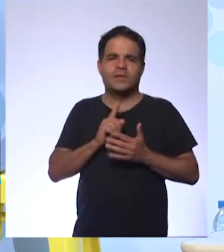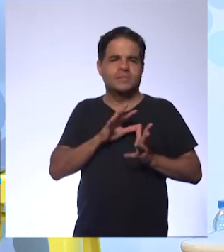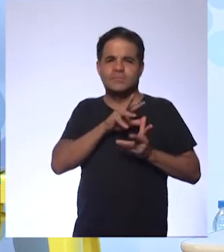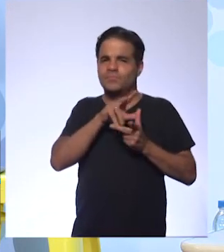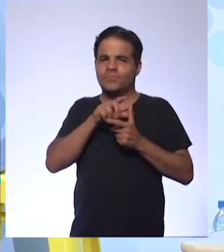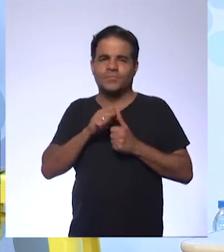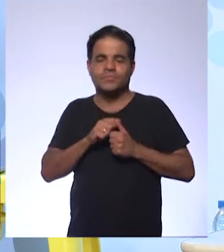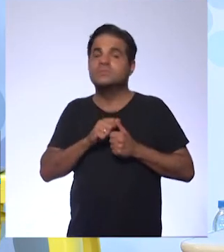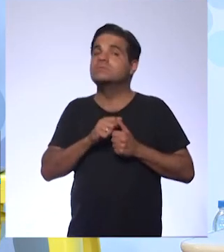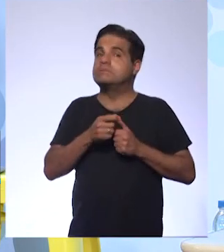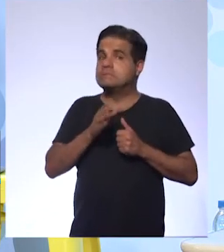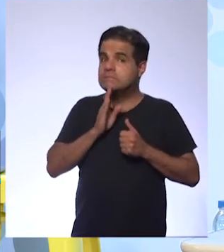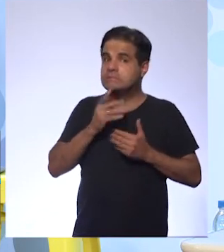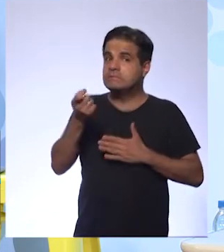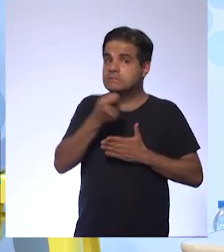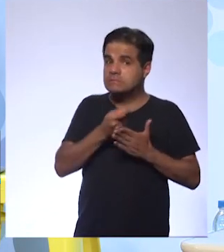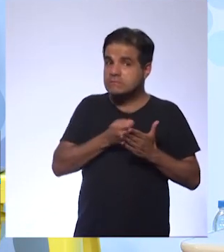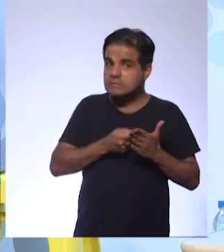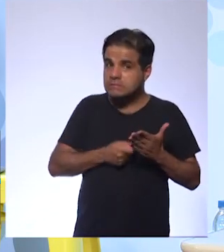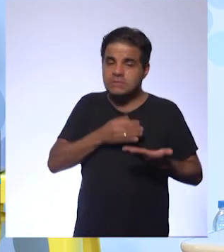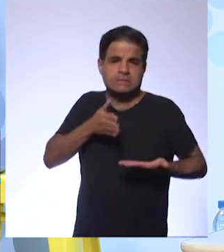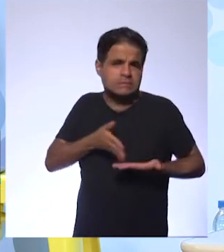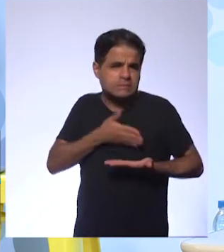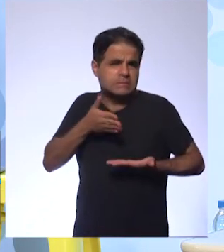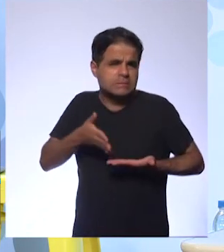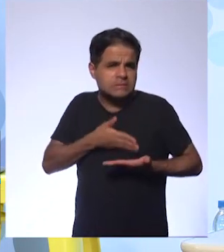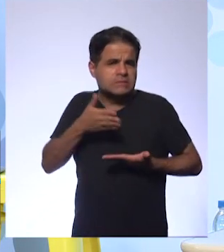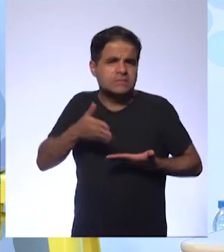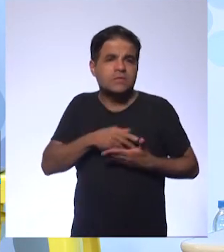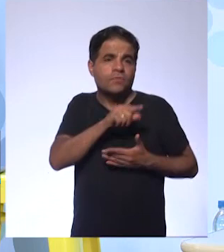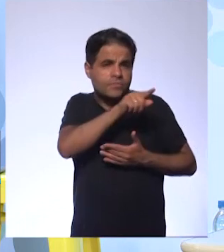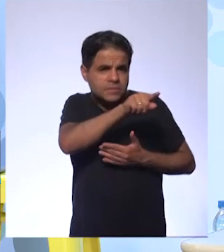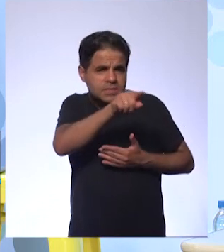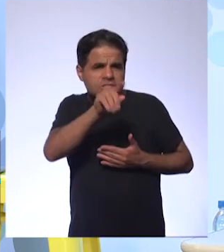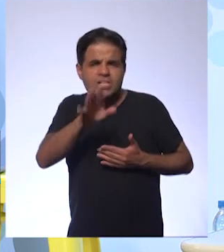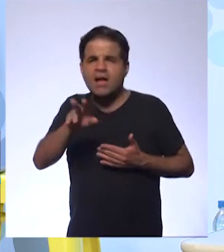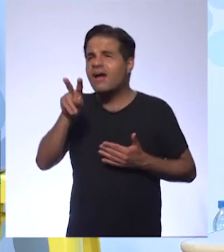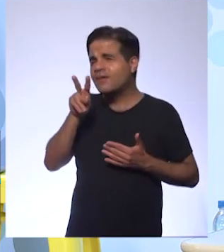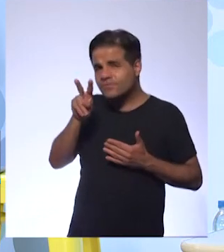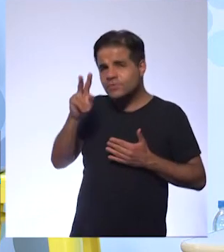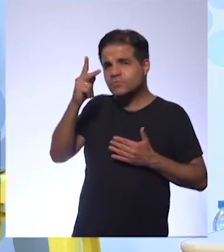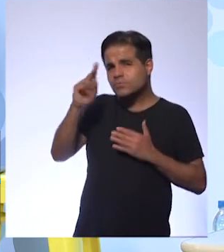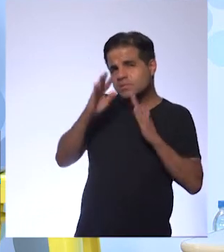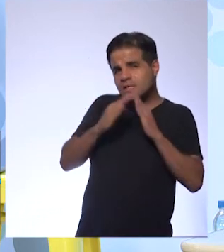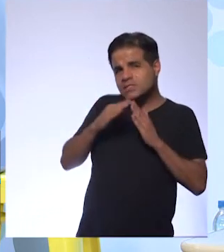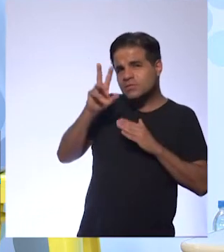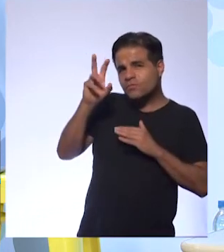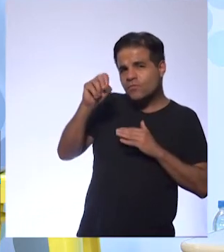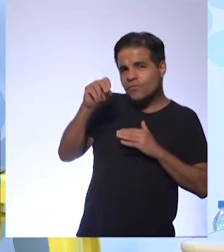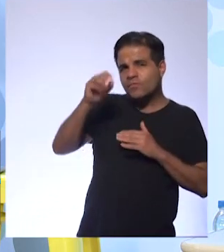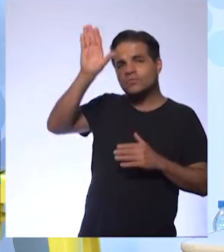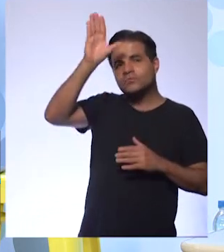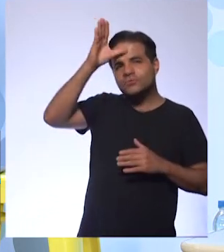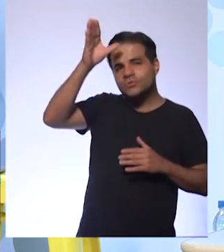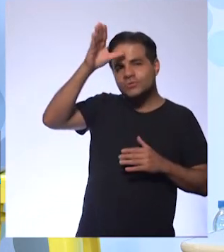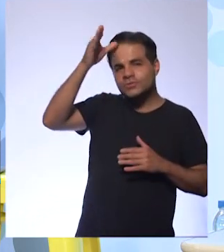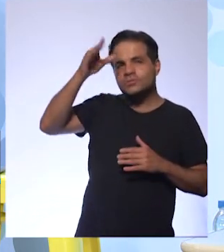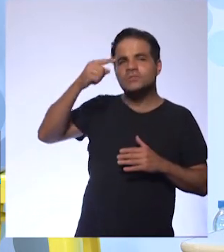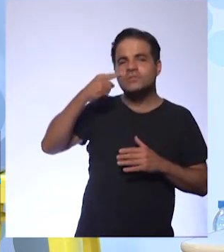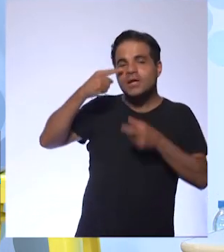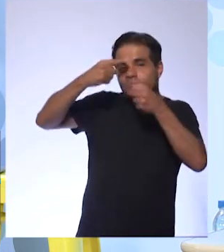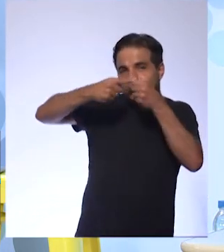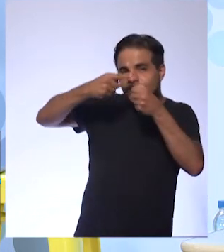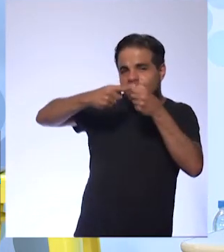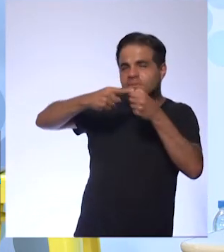esse conhecimento era compilado nessas enciclopédias. Talvez você, estudante, já tenha visto na casa da vovó, do tio, lá do